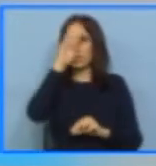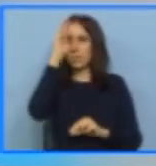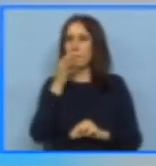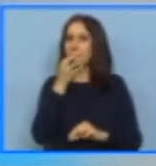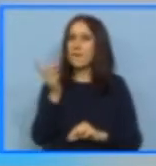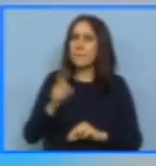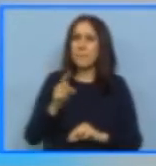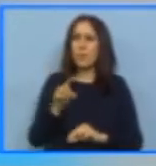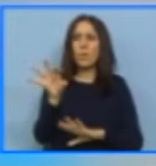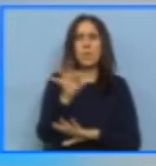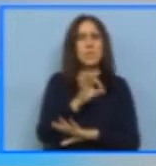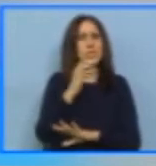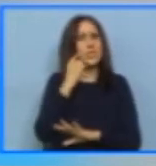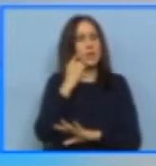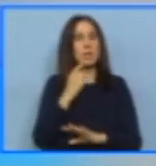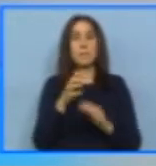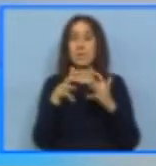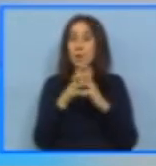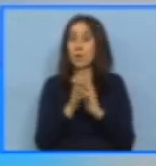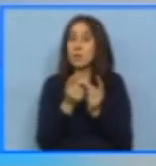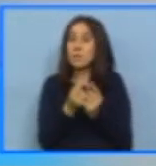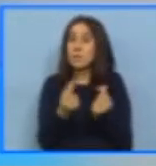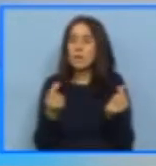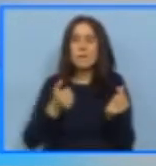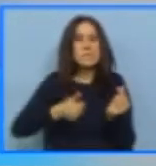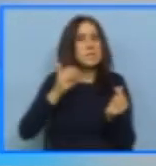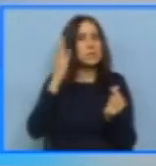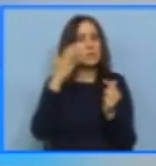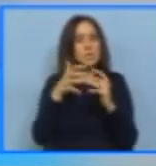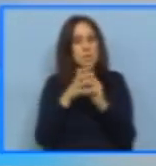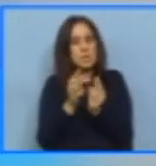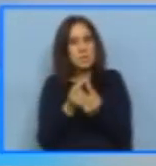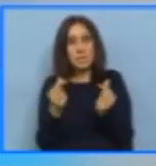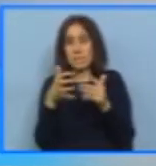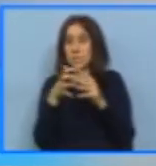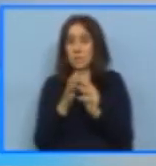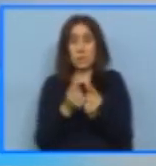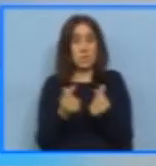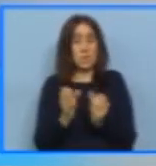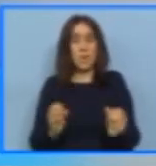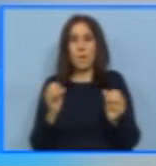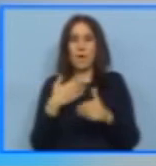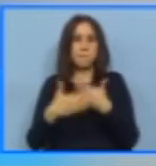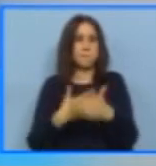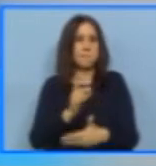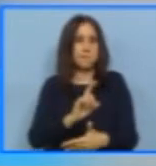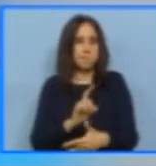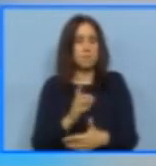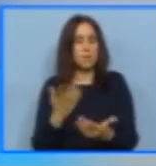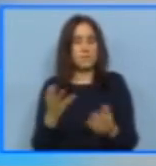que foi eleito, a questão da oração, de ser fundamental rezar, sem oração não se vai a lado nenhum. Ora, a